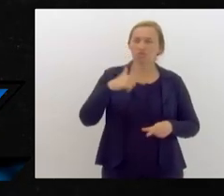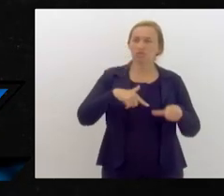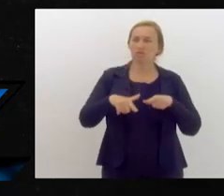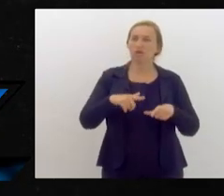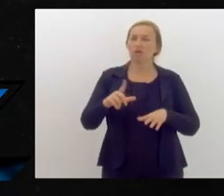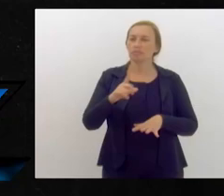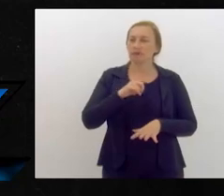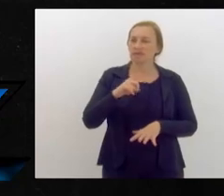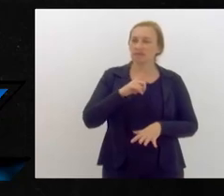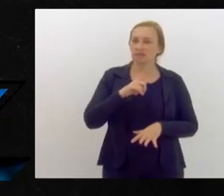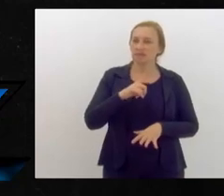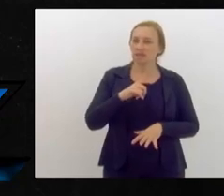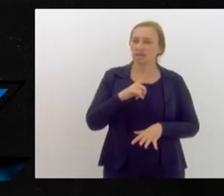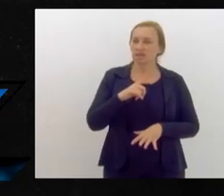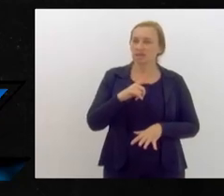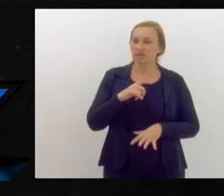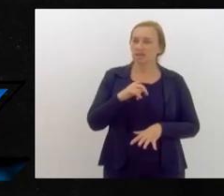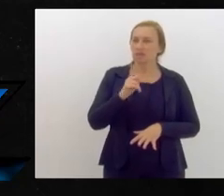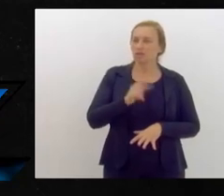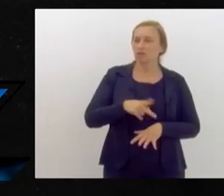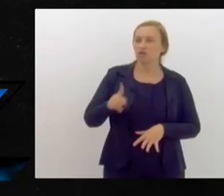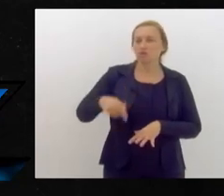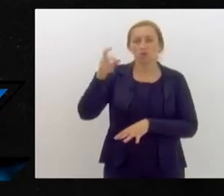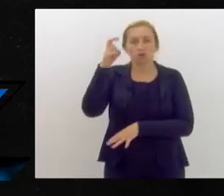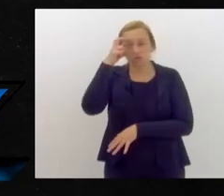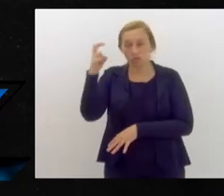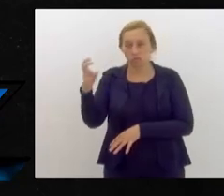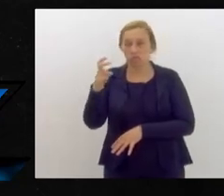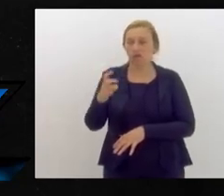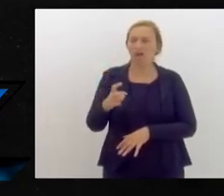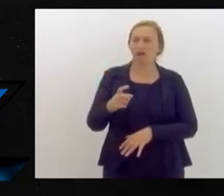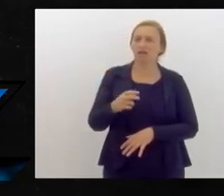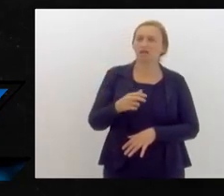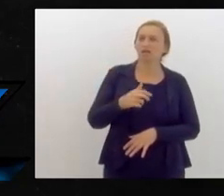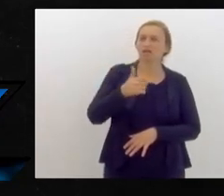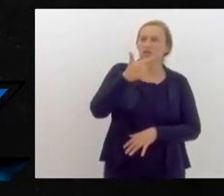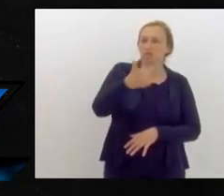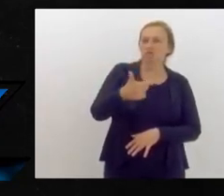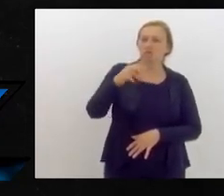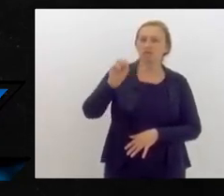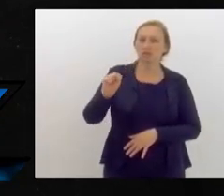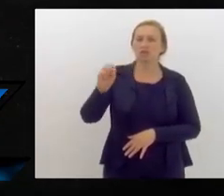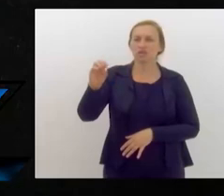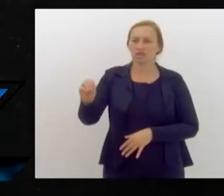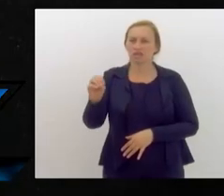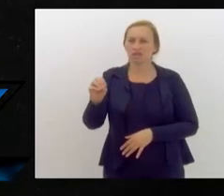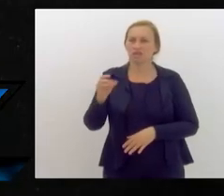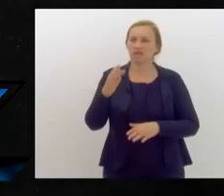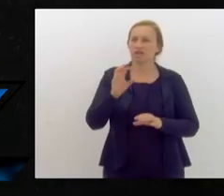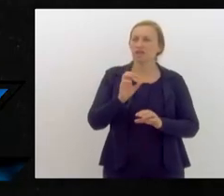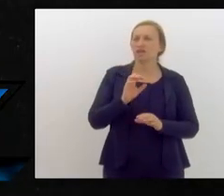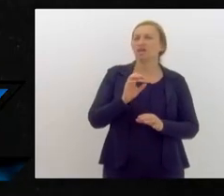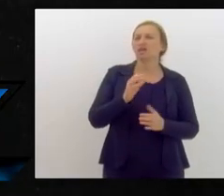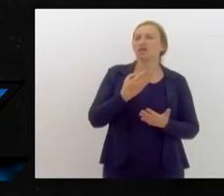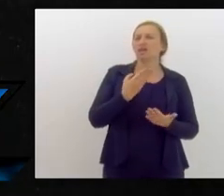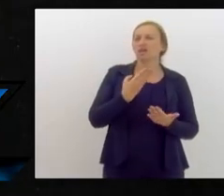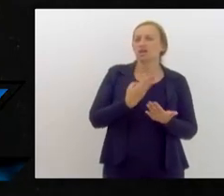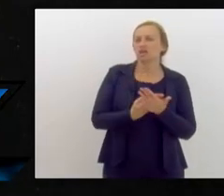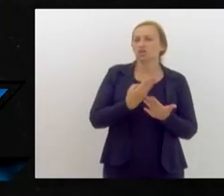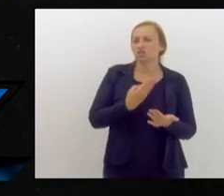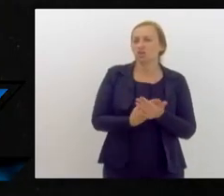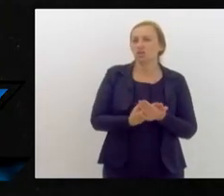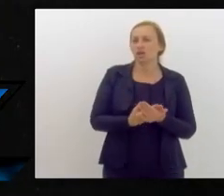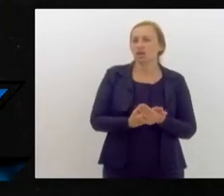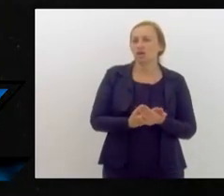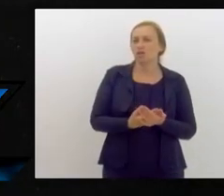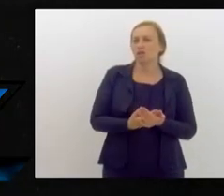animadores culturais não só nas mais de 280 escolas né com esses agentes que estavam lá mas